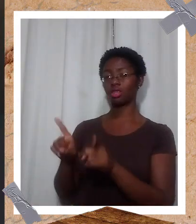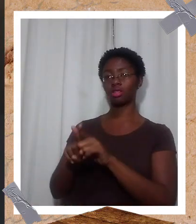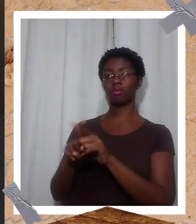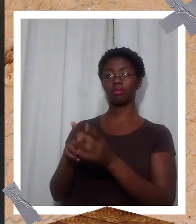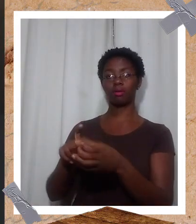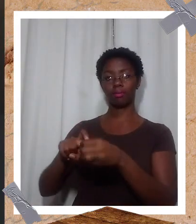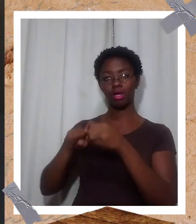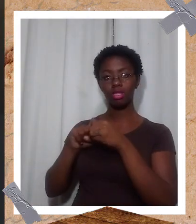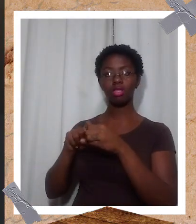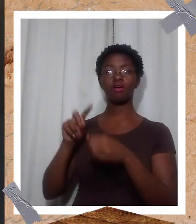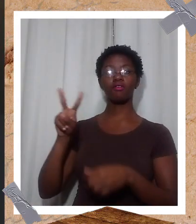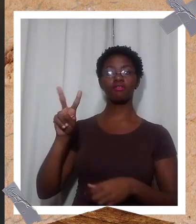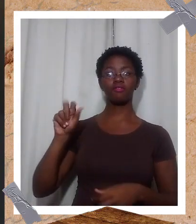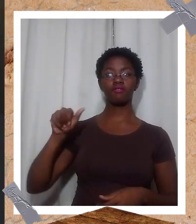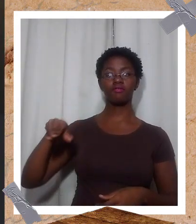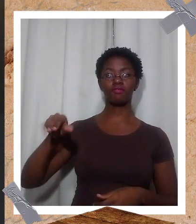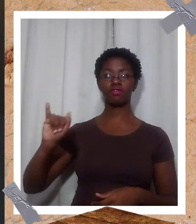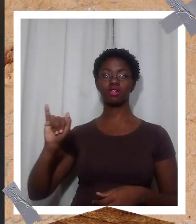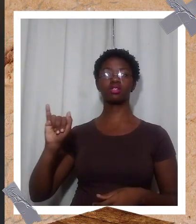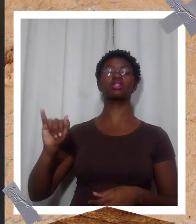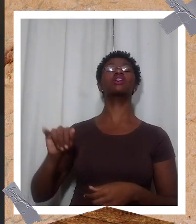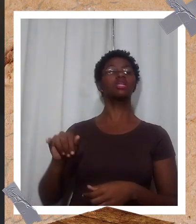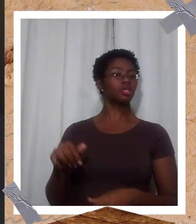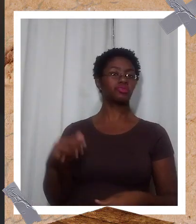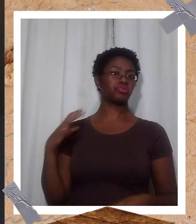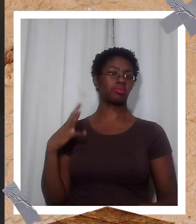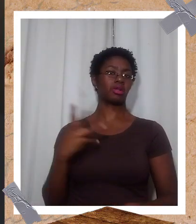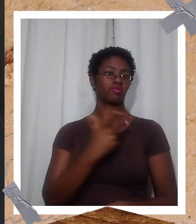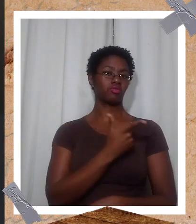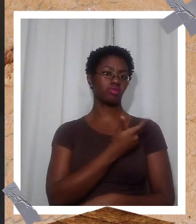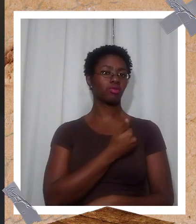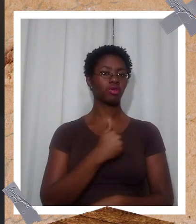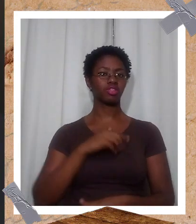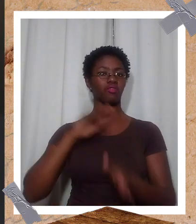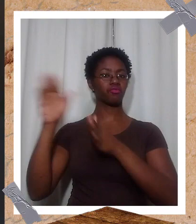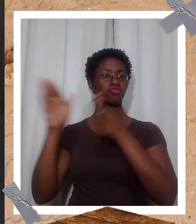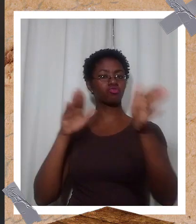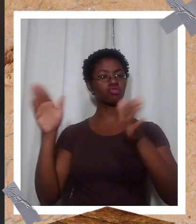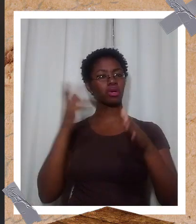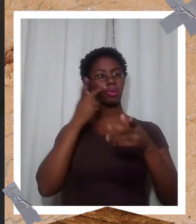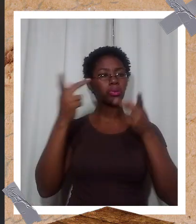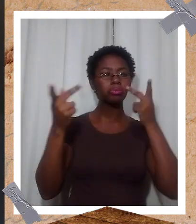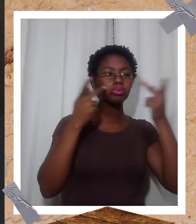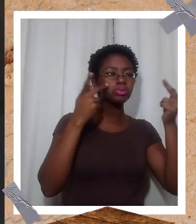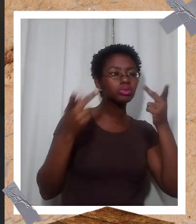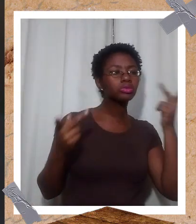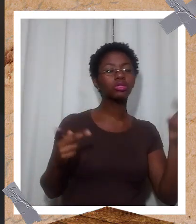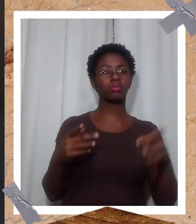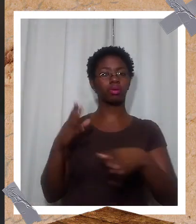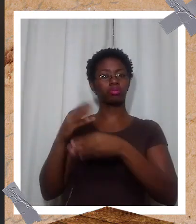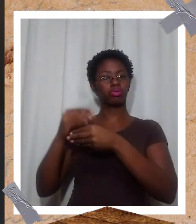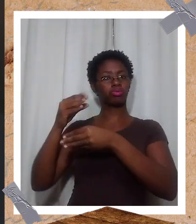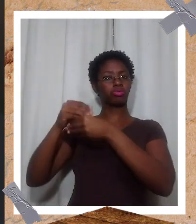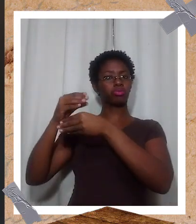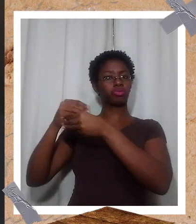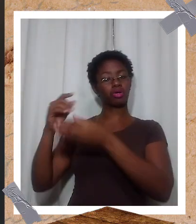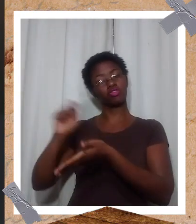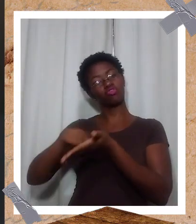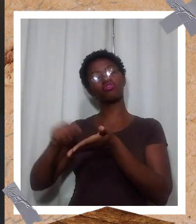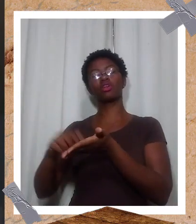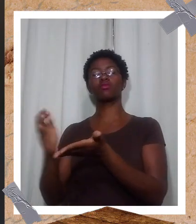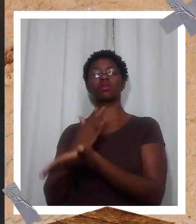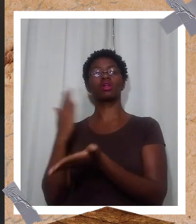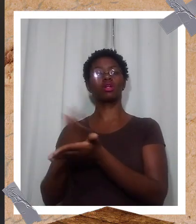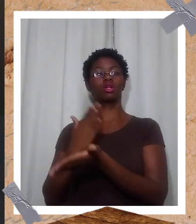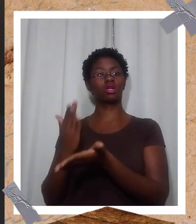Vanina Starkoff, né? Nós circulamos vários lugares para fazer a construção dos livros. Então, cada obra